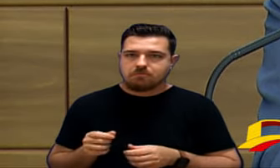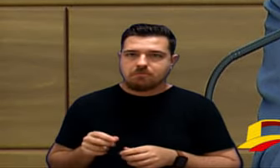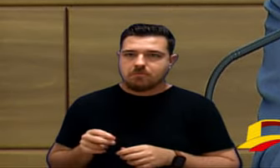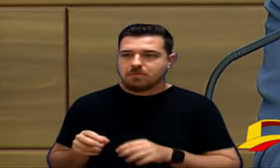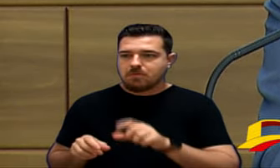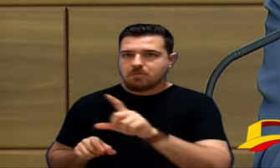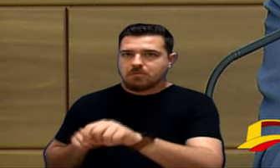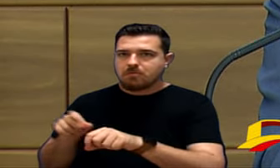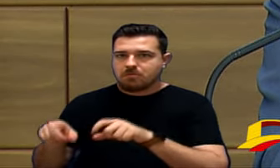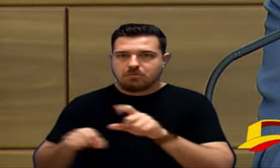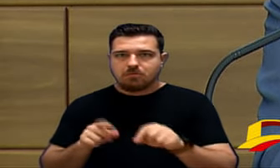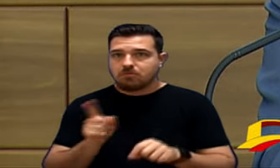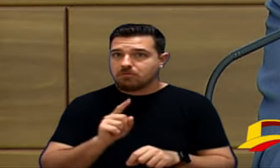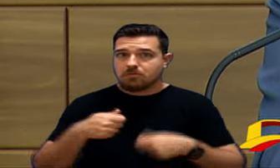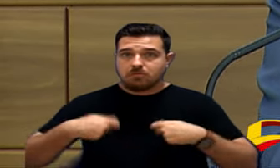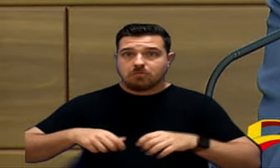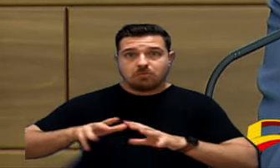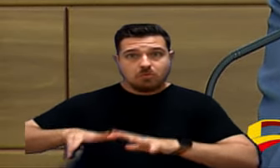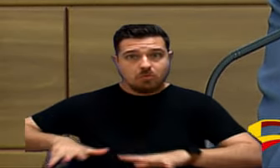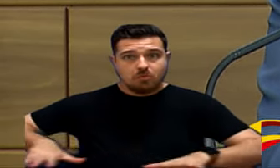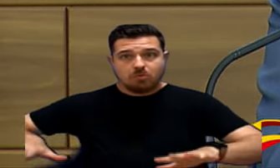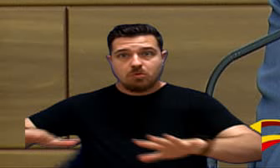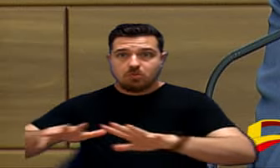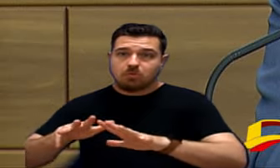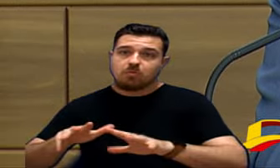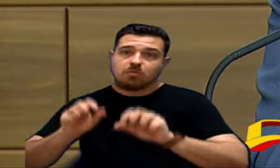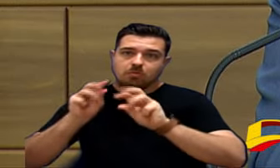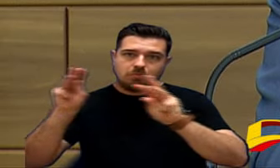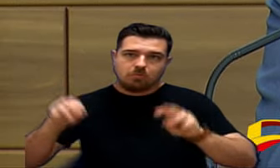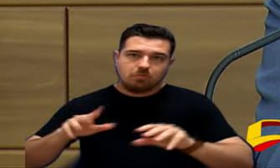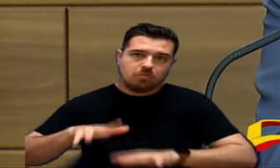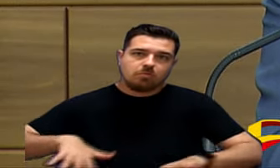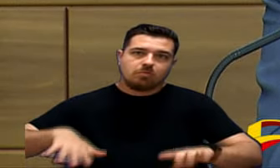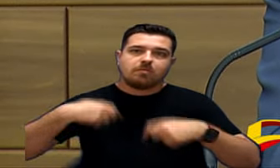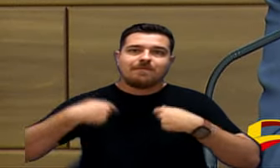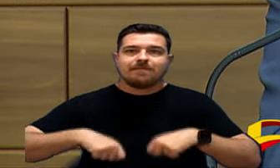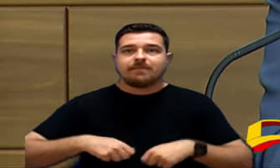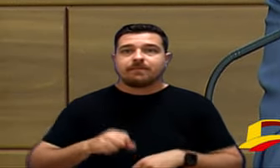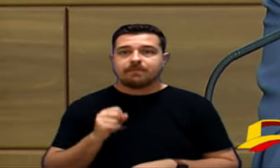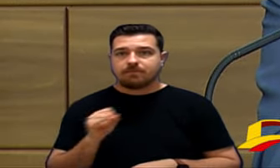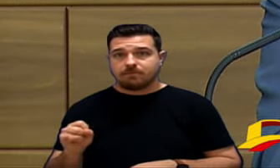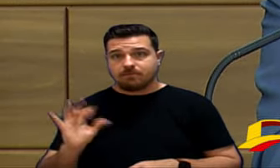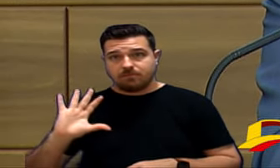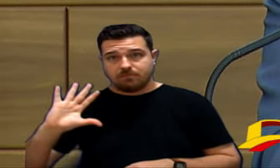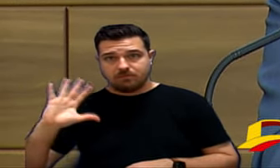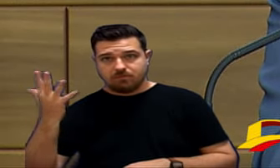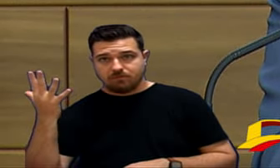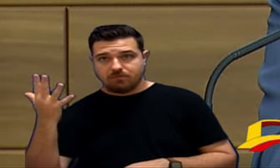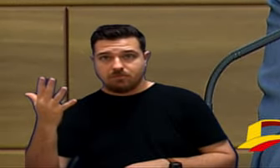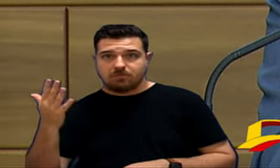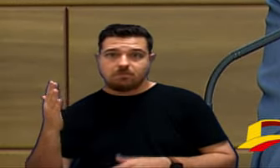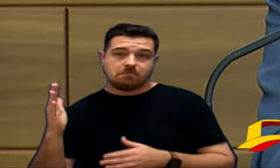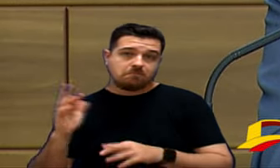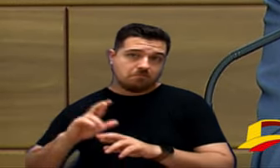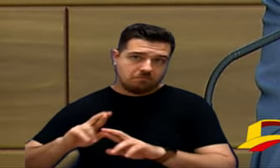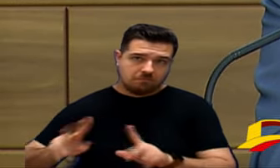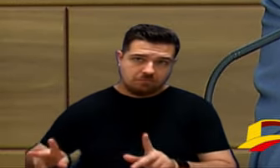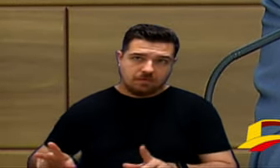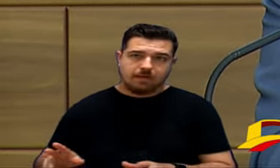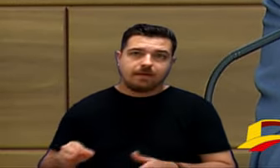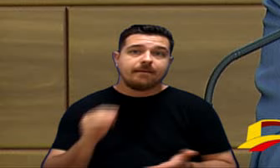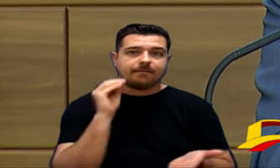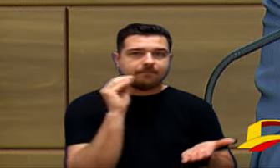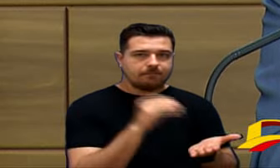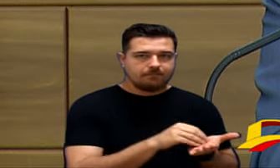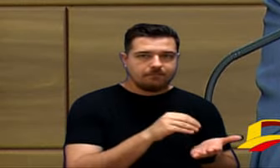tem que ser entregue a documentação de todos os servidores tá se em algum momento isso aconteceu de forma diversa foi uma falha